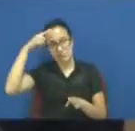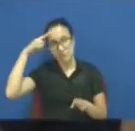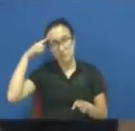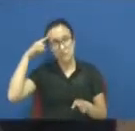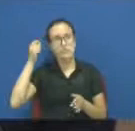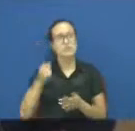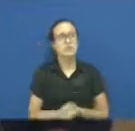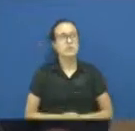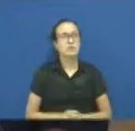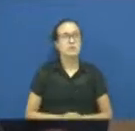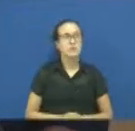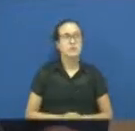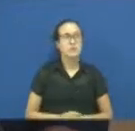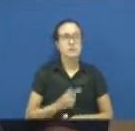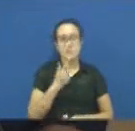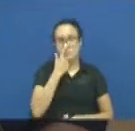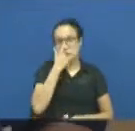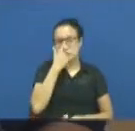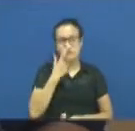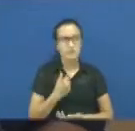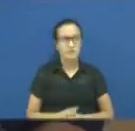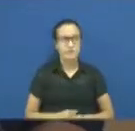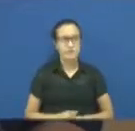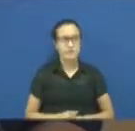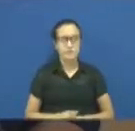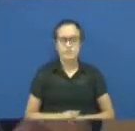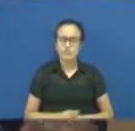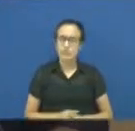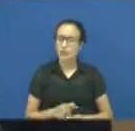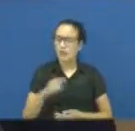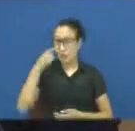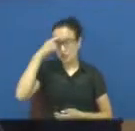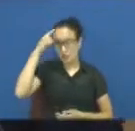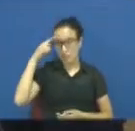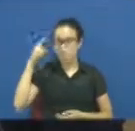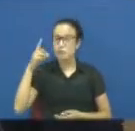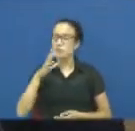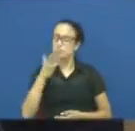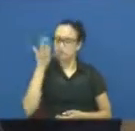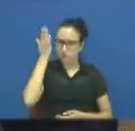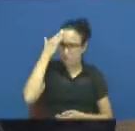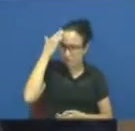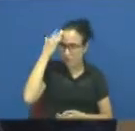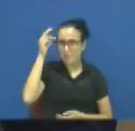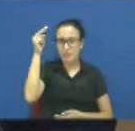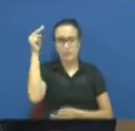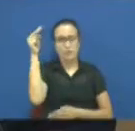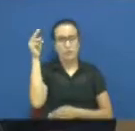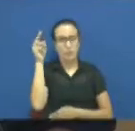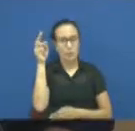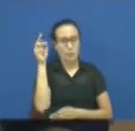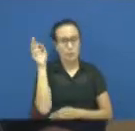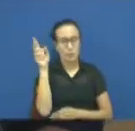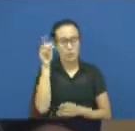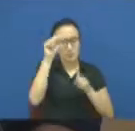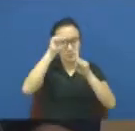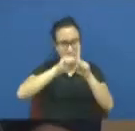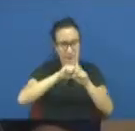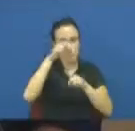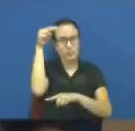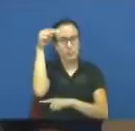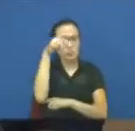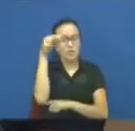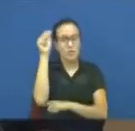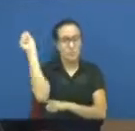é autor da inclusão do mês, né, o Novembro Azul, no calendário